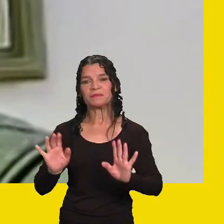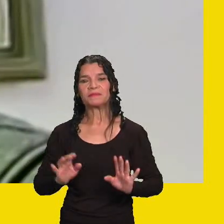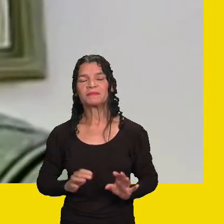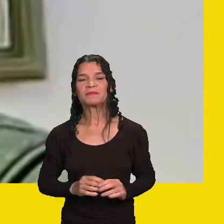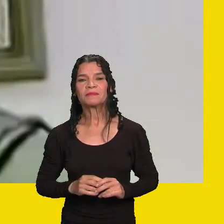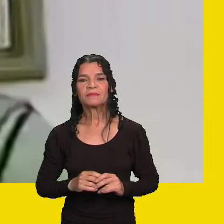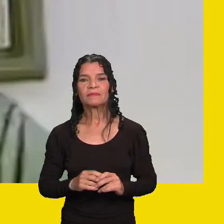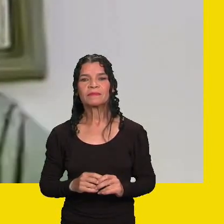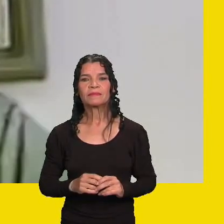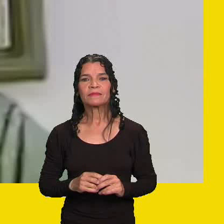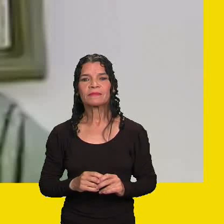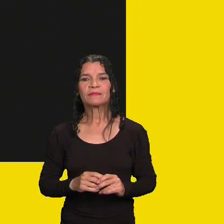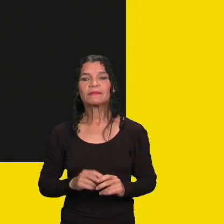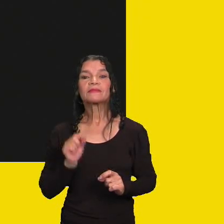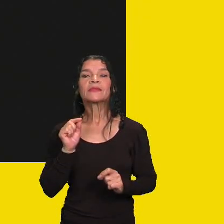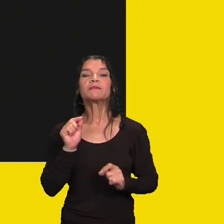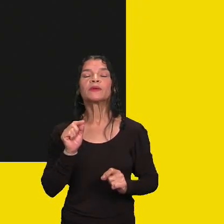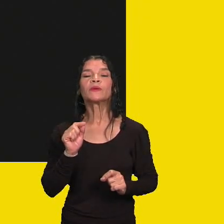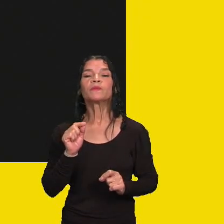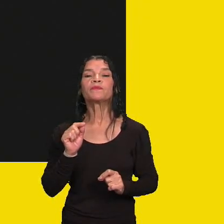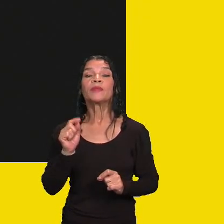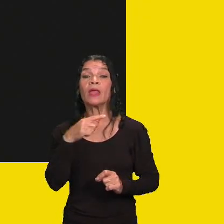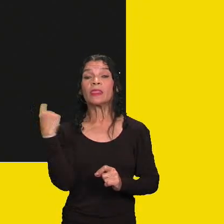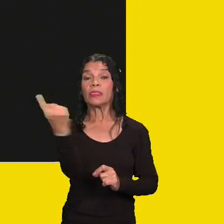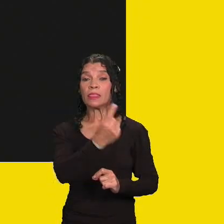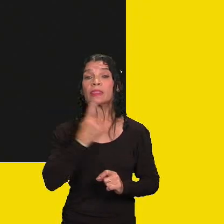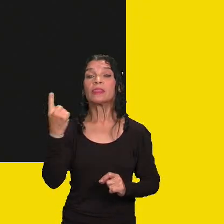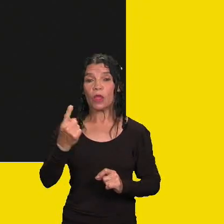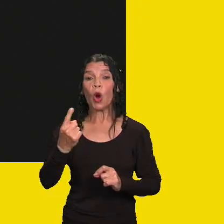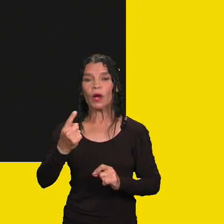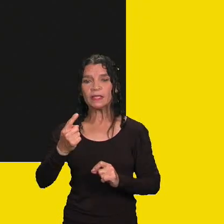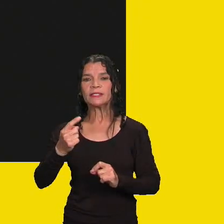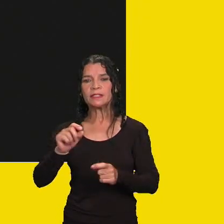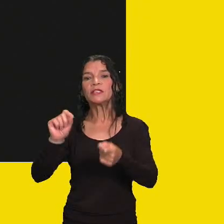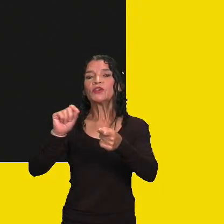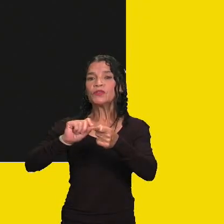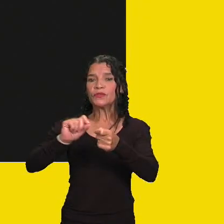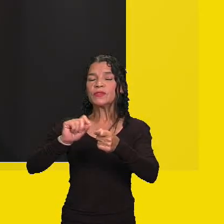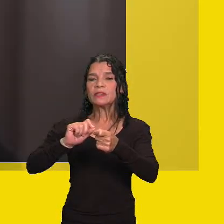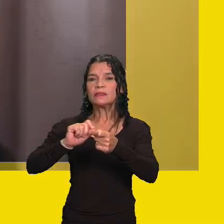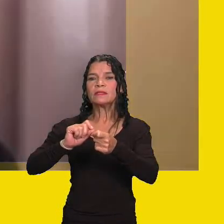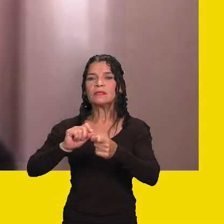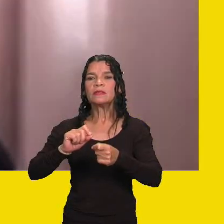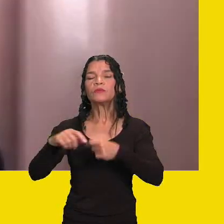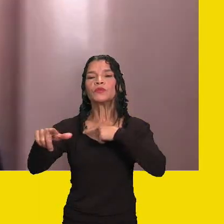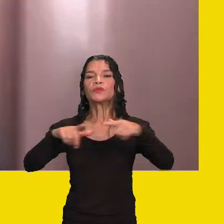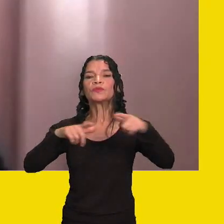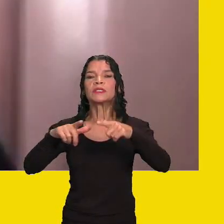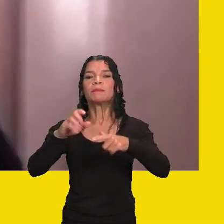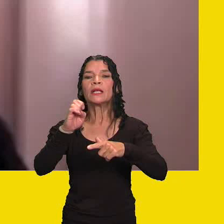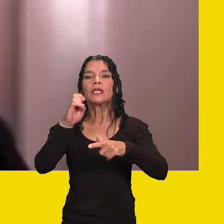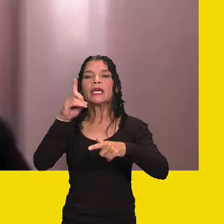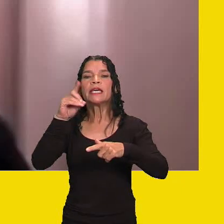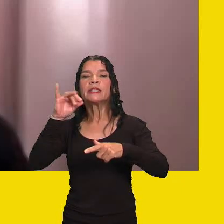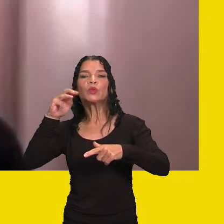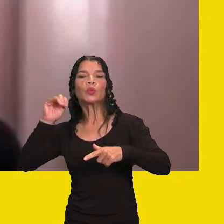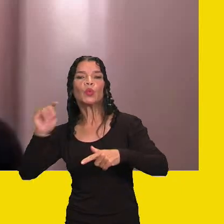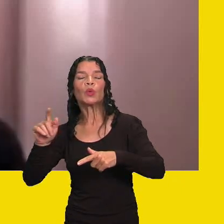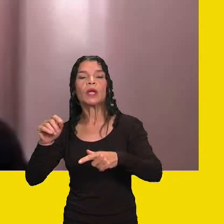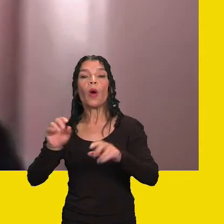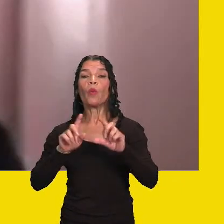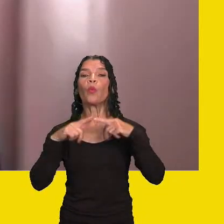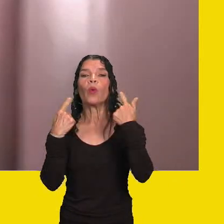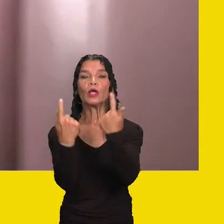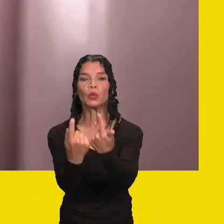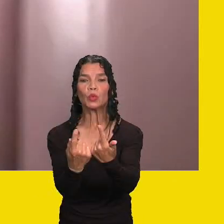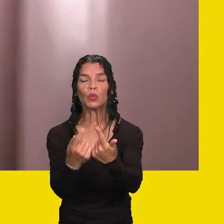Sim. A gente desenvolveu, né, um trabalho de escrita autoral com a turma e foi um trabalho em